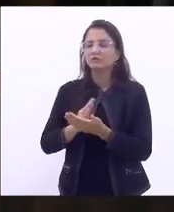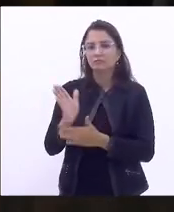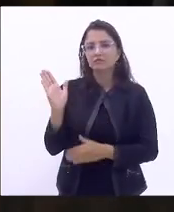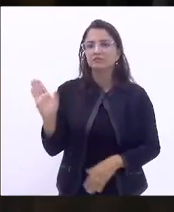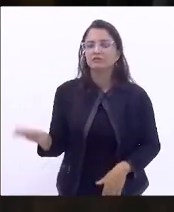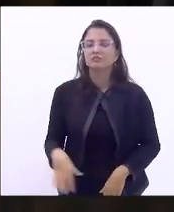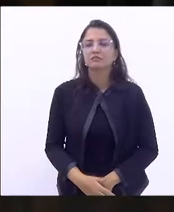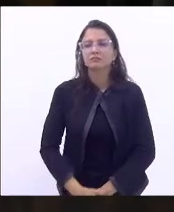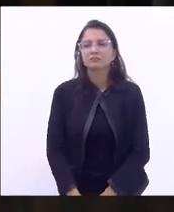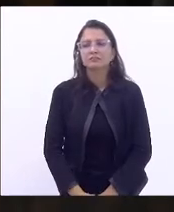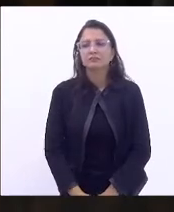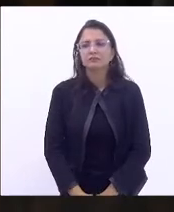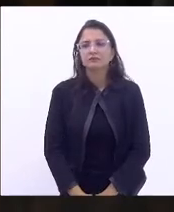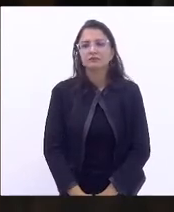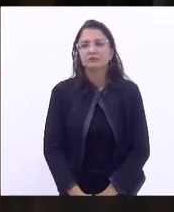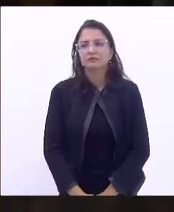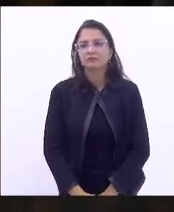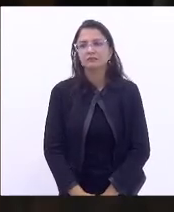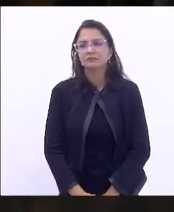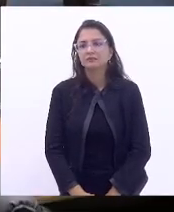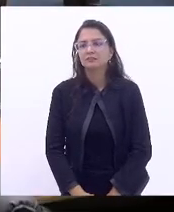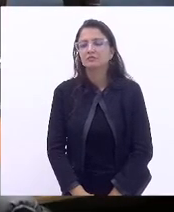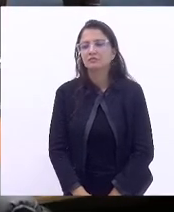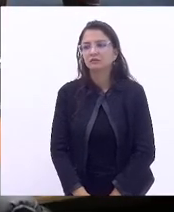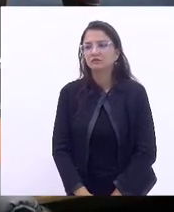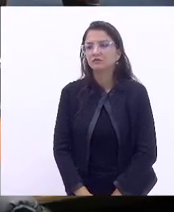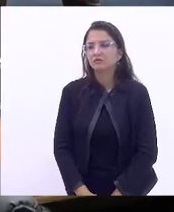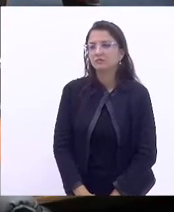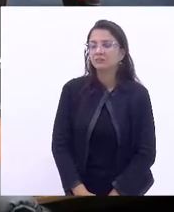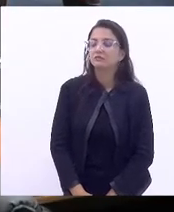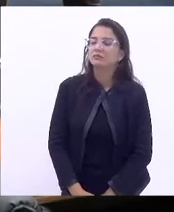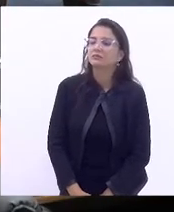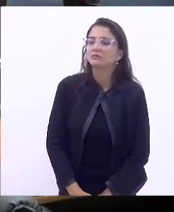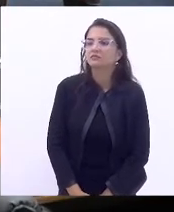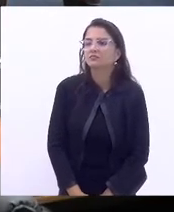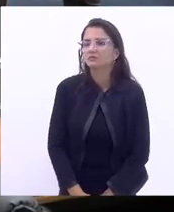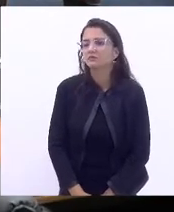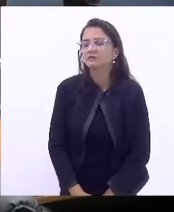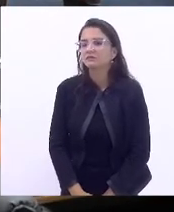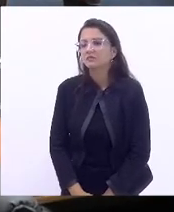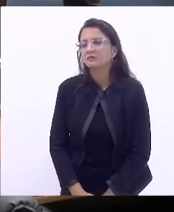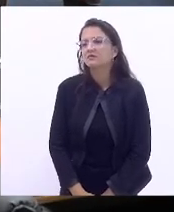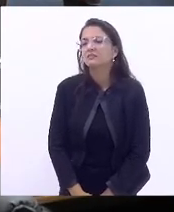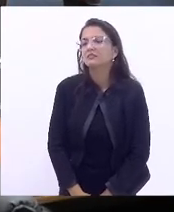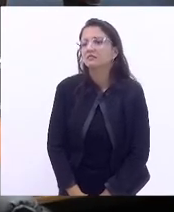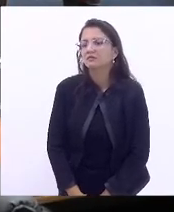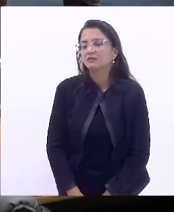A